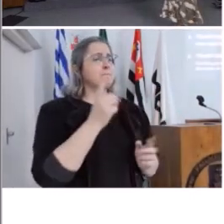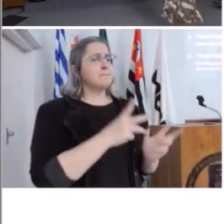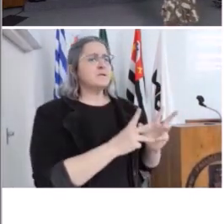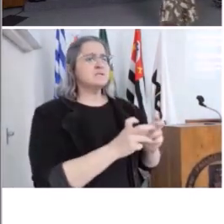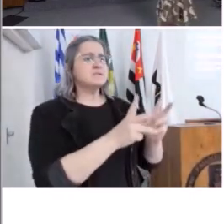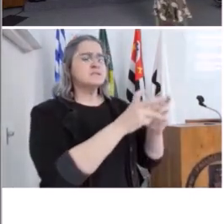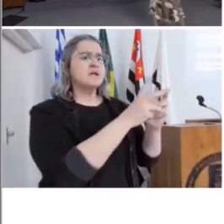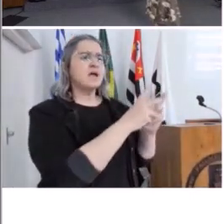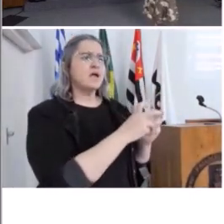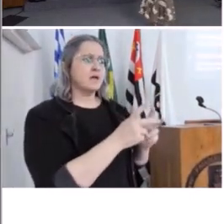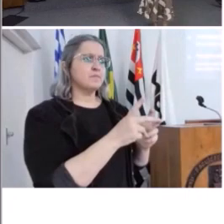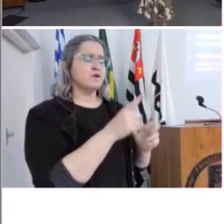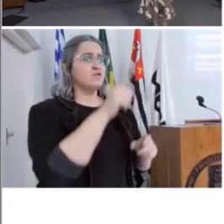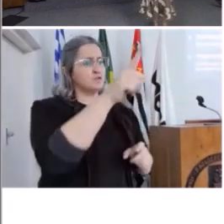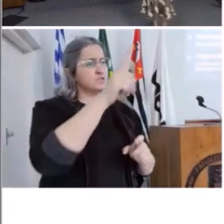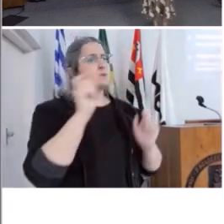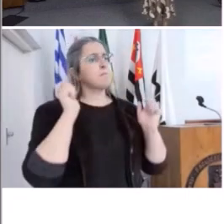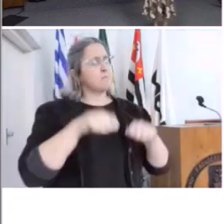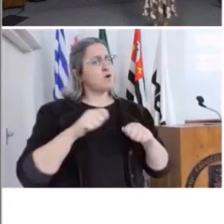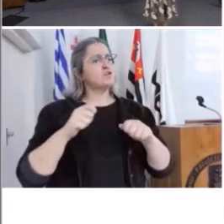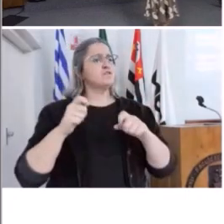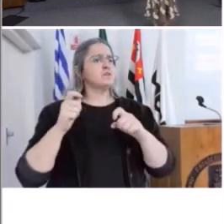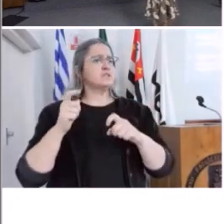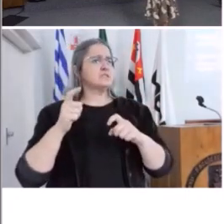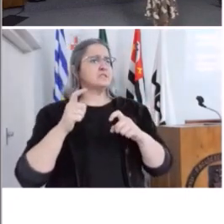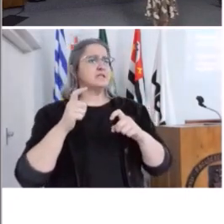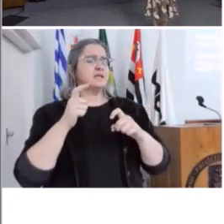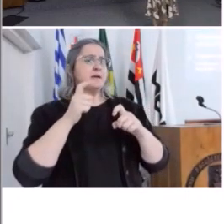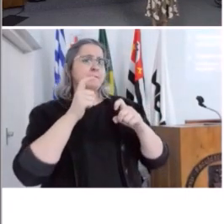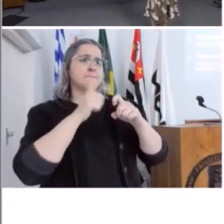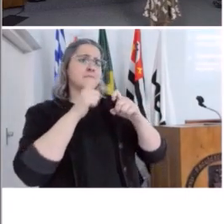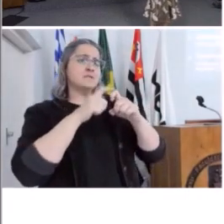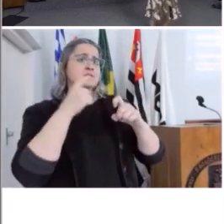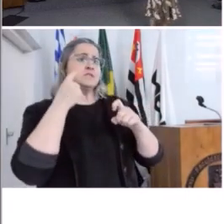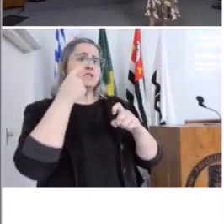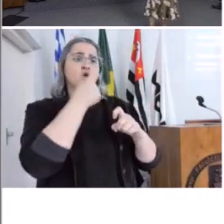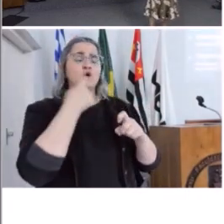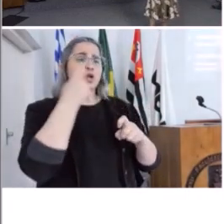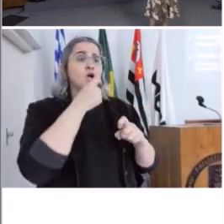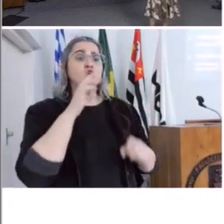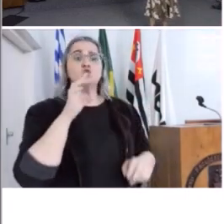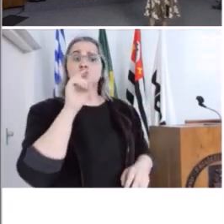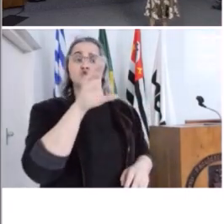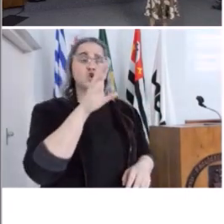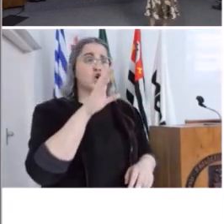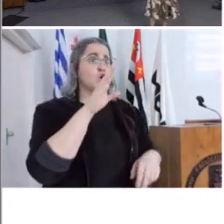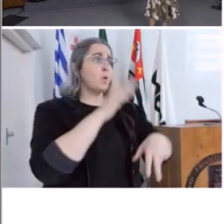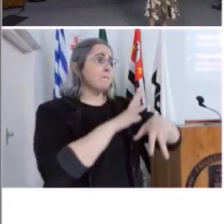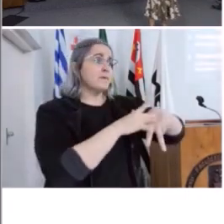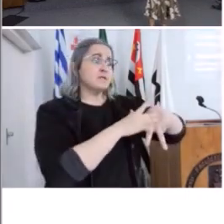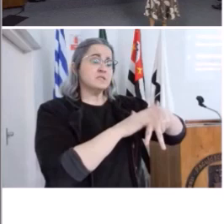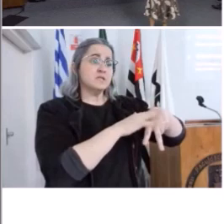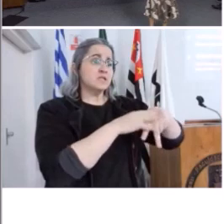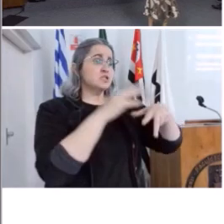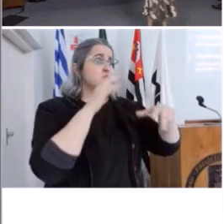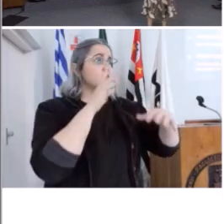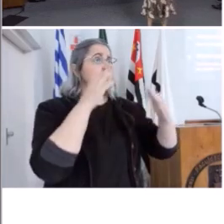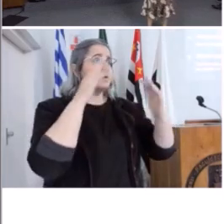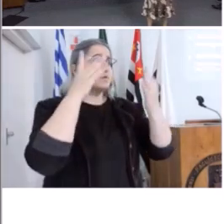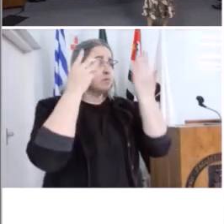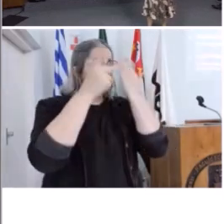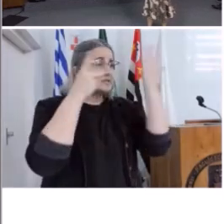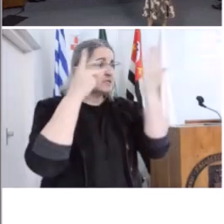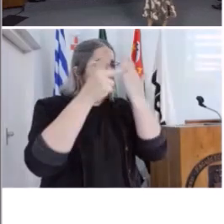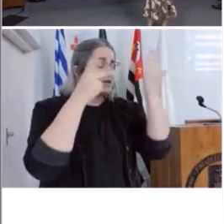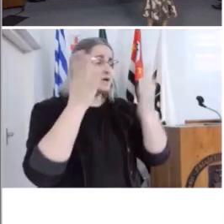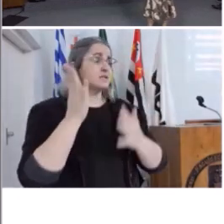vocês podem fazer medicina oral, trabalhar só com pacientes psiquiátricos. Só com paciente psiquiátrico. Já é uma